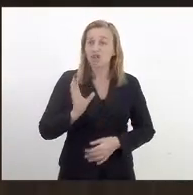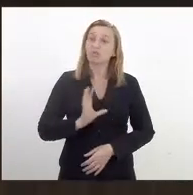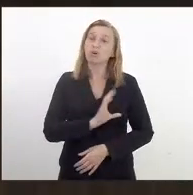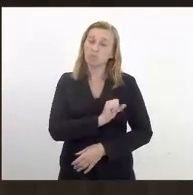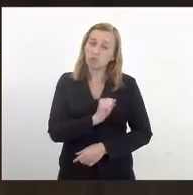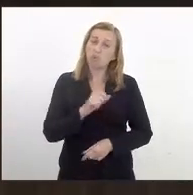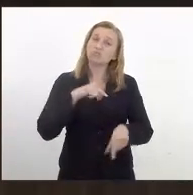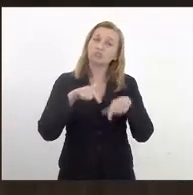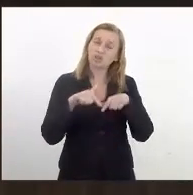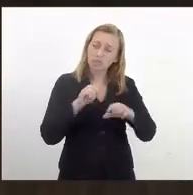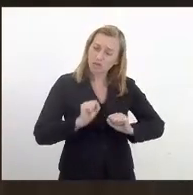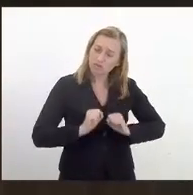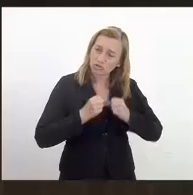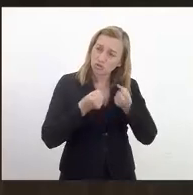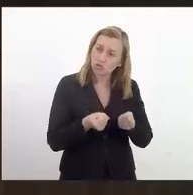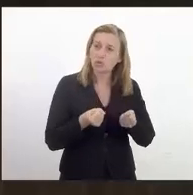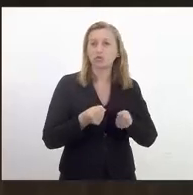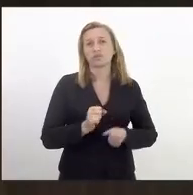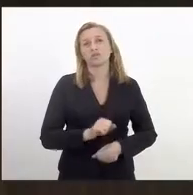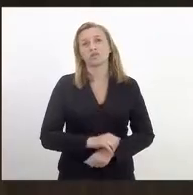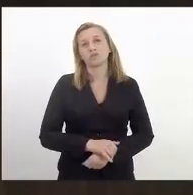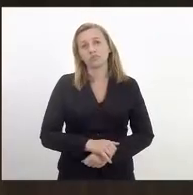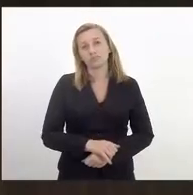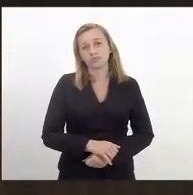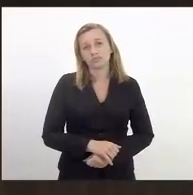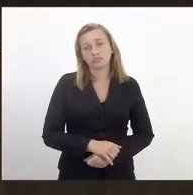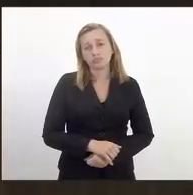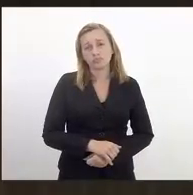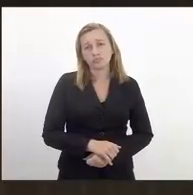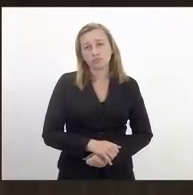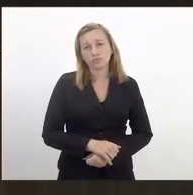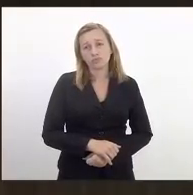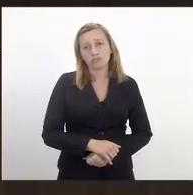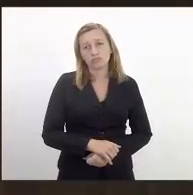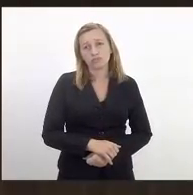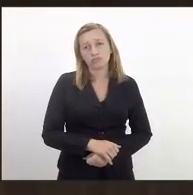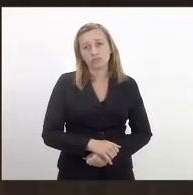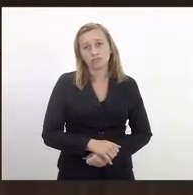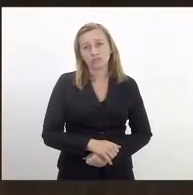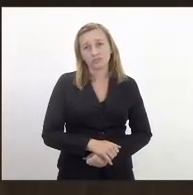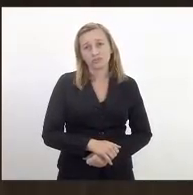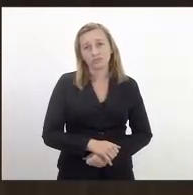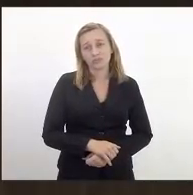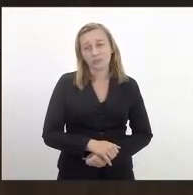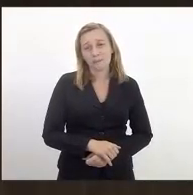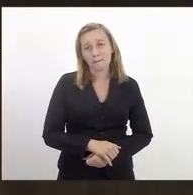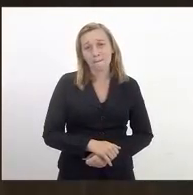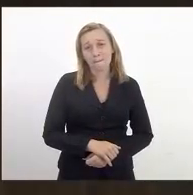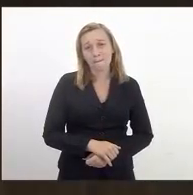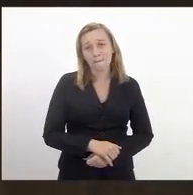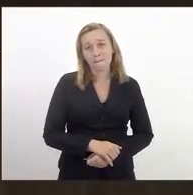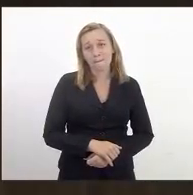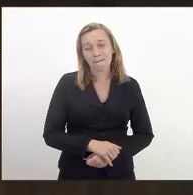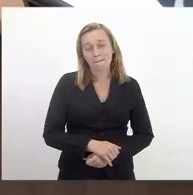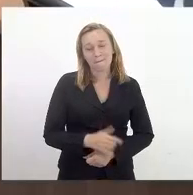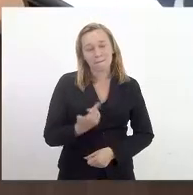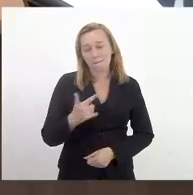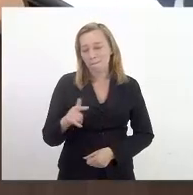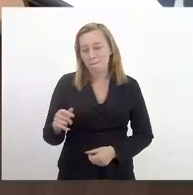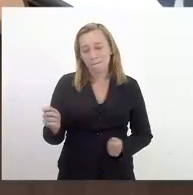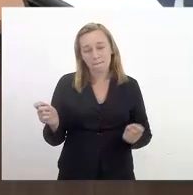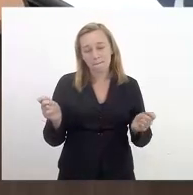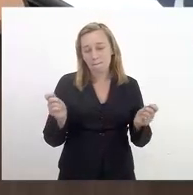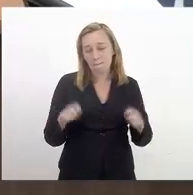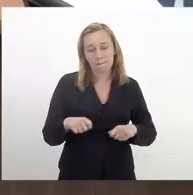na dedicação porque eu não eu não tive não tive a outra vez a competência do